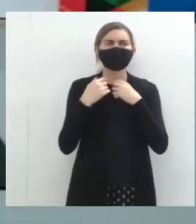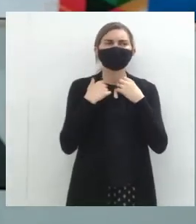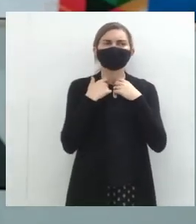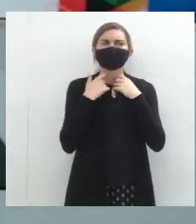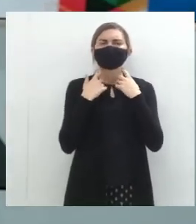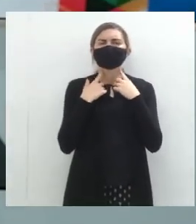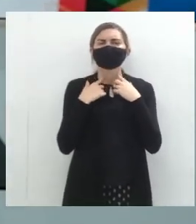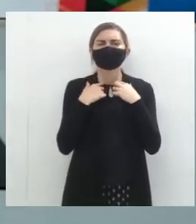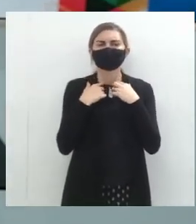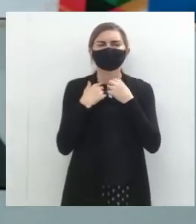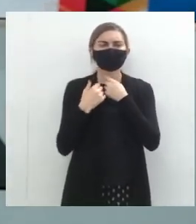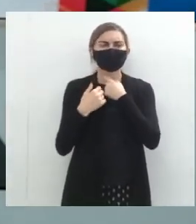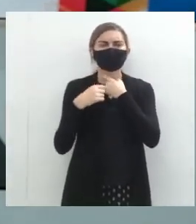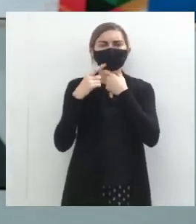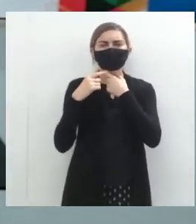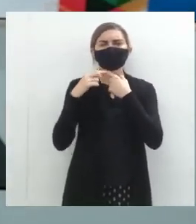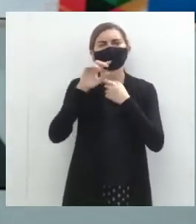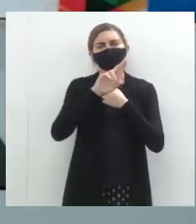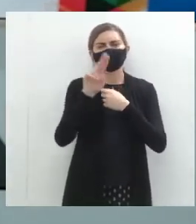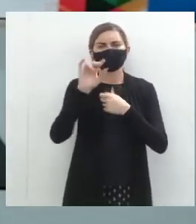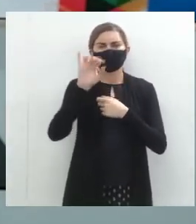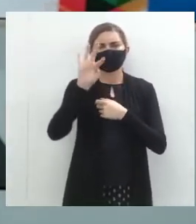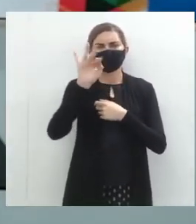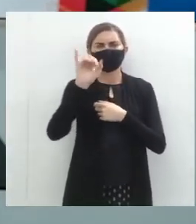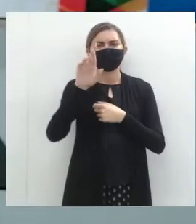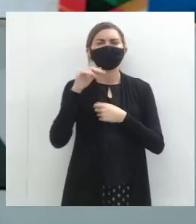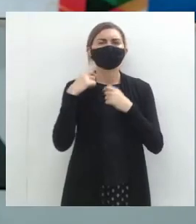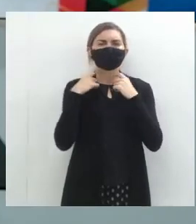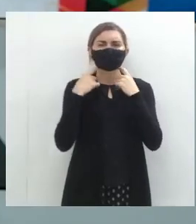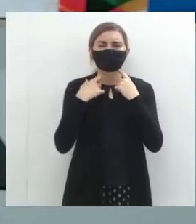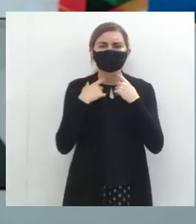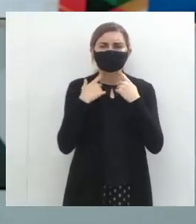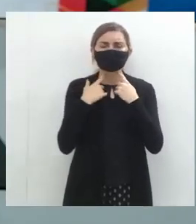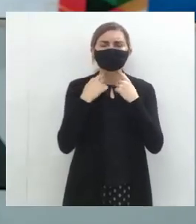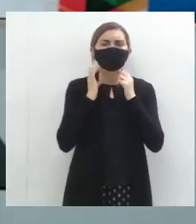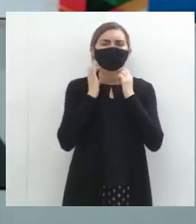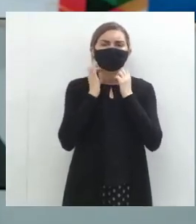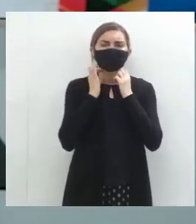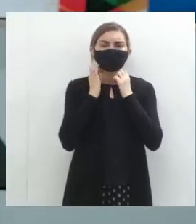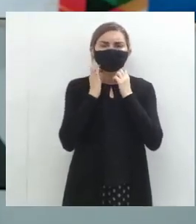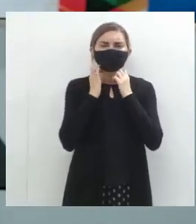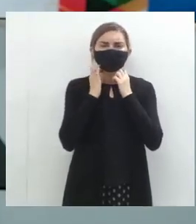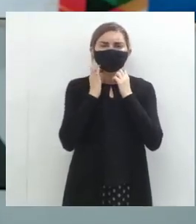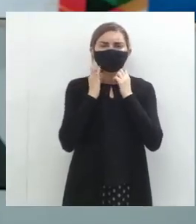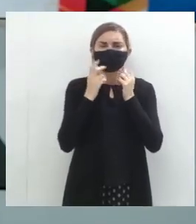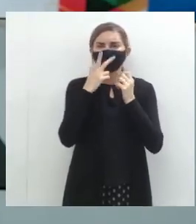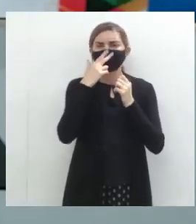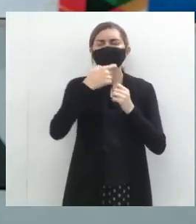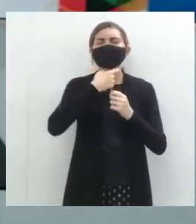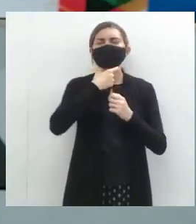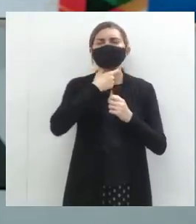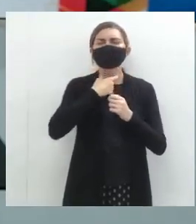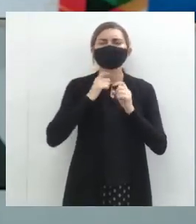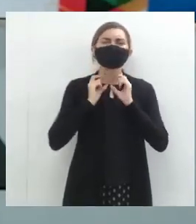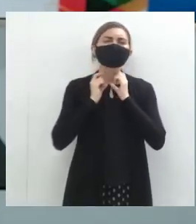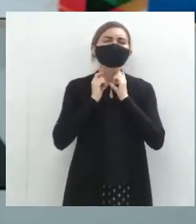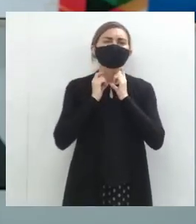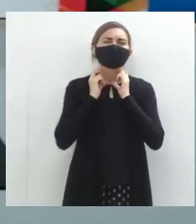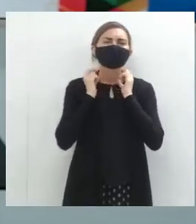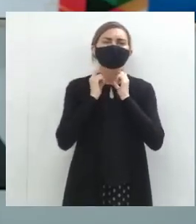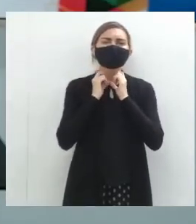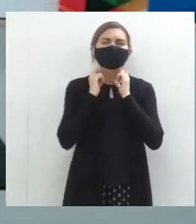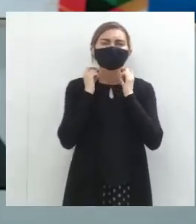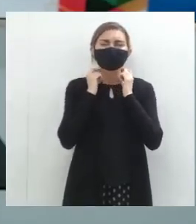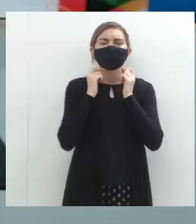pescoço eu tenho uma glândulazinha chamada de tireoide. E essa glândula chamada de tireoide, que ela parece uma gravata borboleta aqui no pescoço, ela